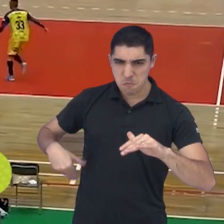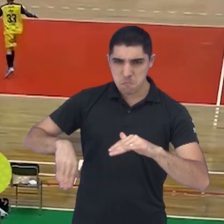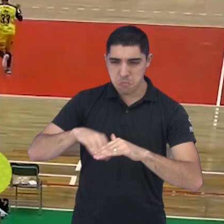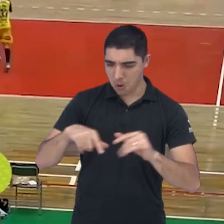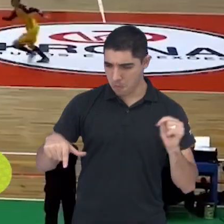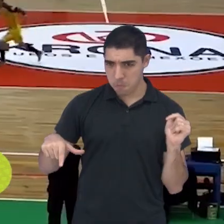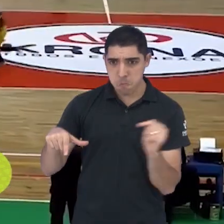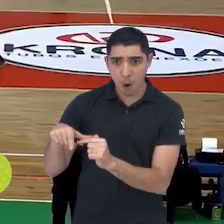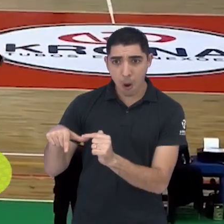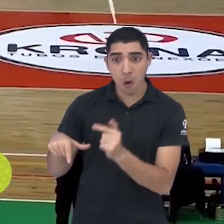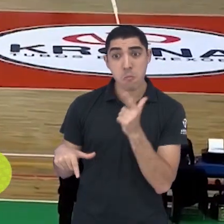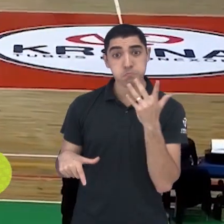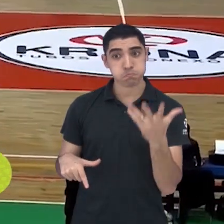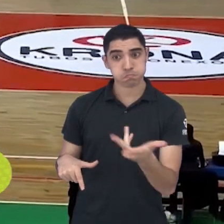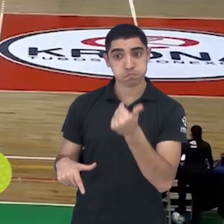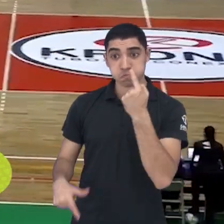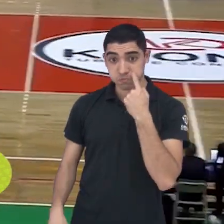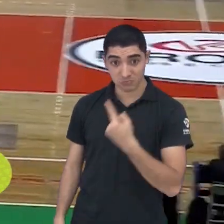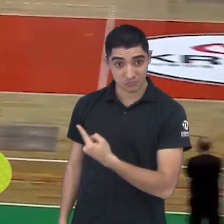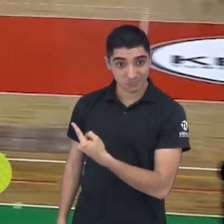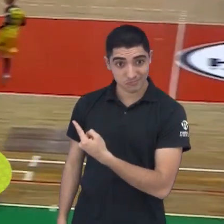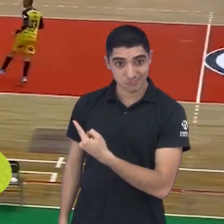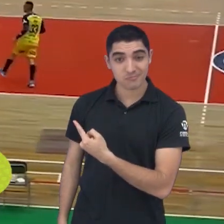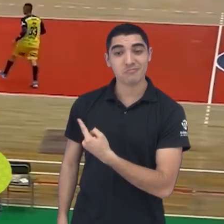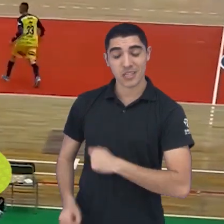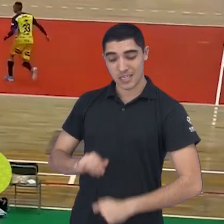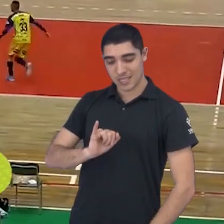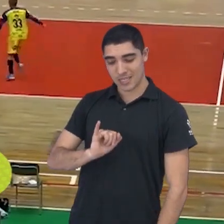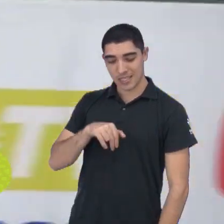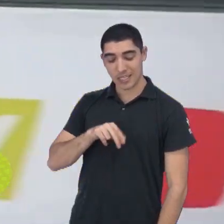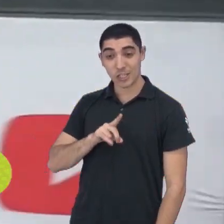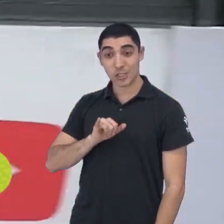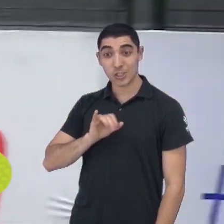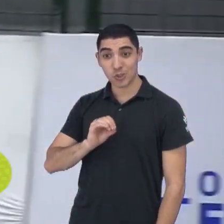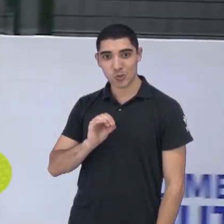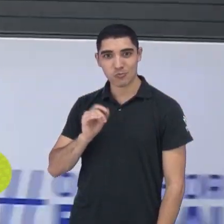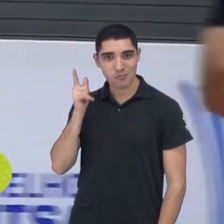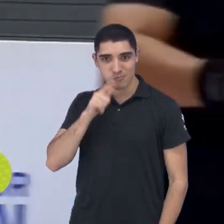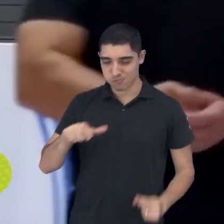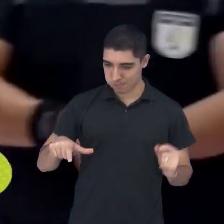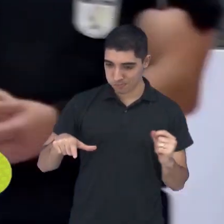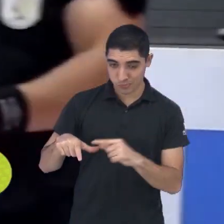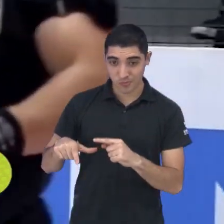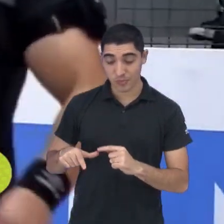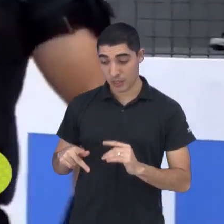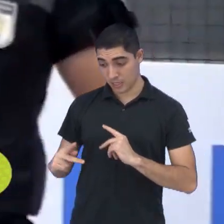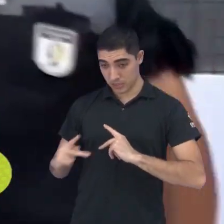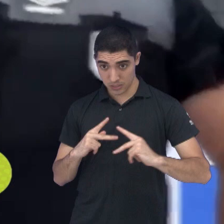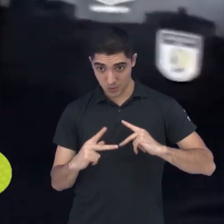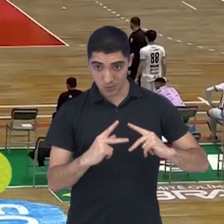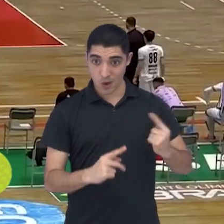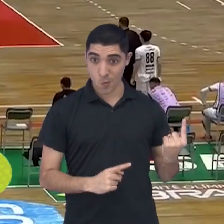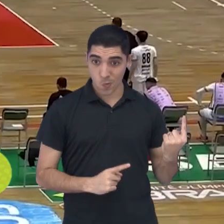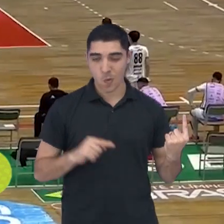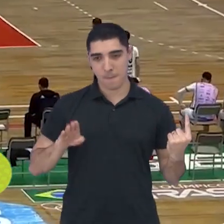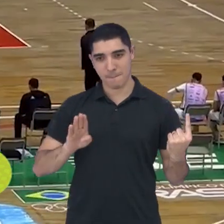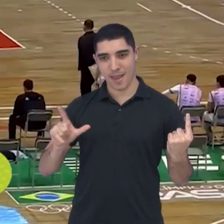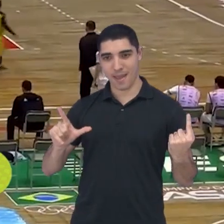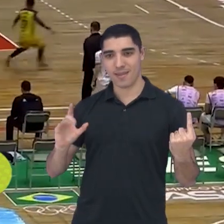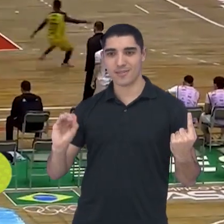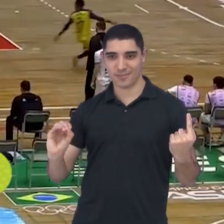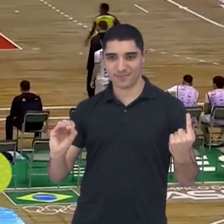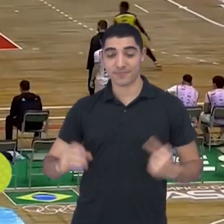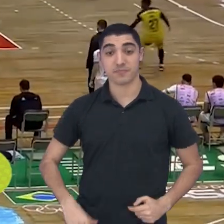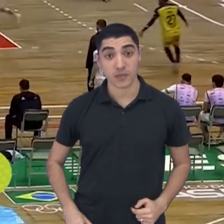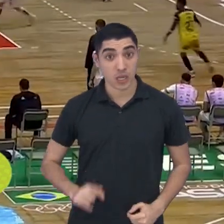no ângulo. Sem chances para Del Duque. Índio é o nome do gol. Blumenau 0, São José 1. Já estamos no